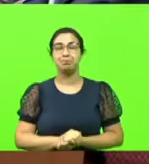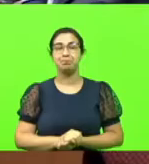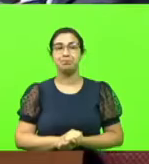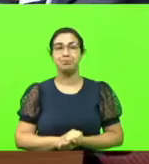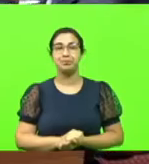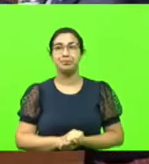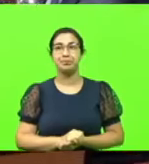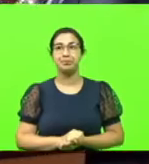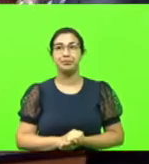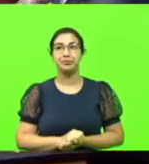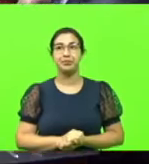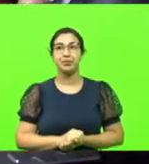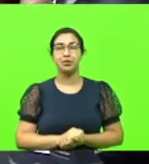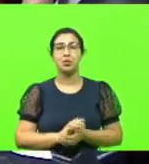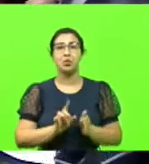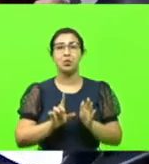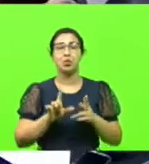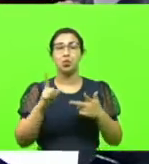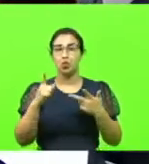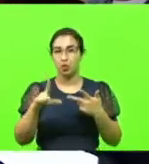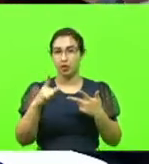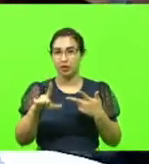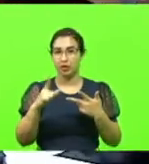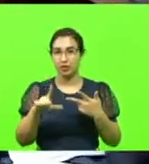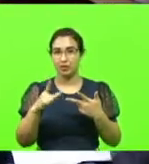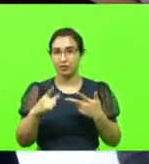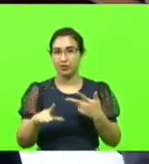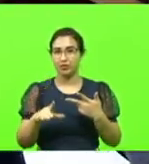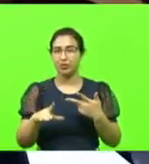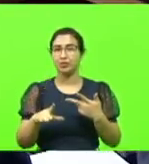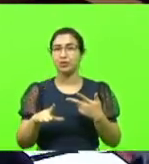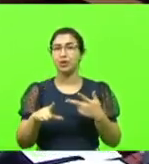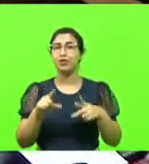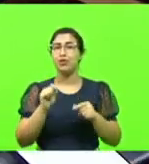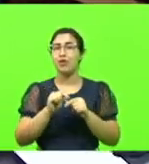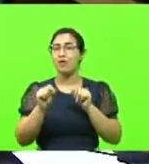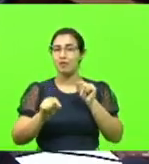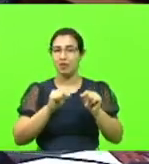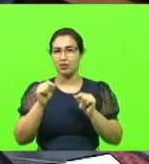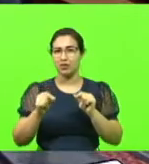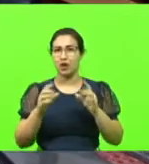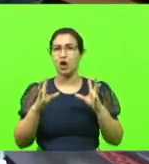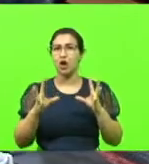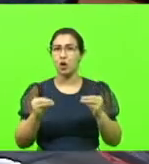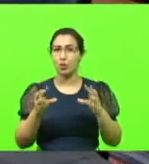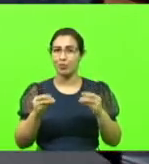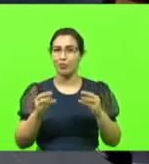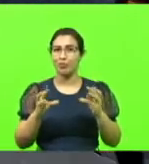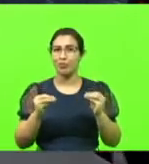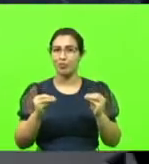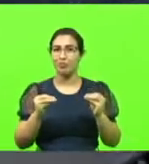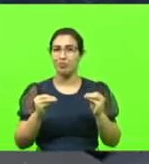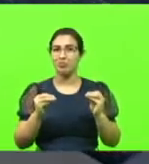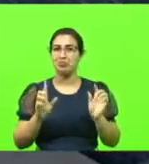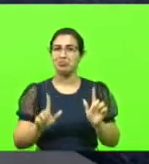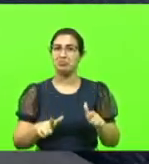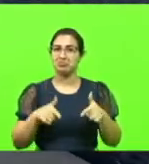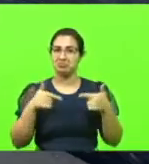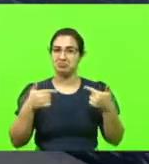o Legislativo acho que presta um grande gesto para a agricultura familiar de Santa